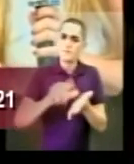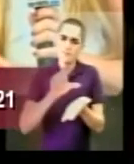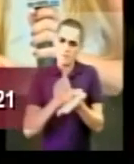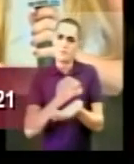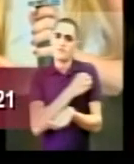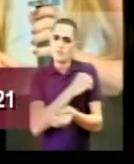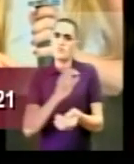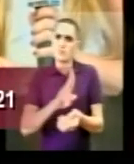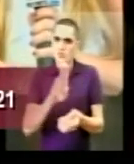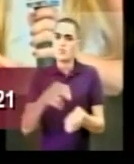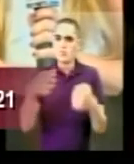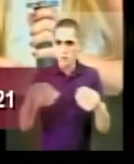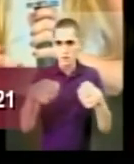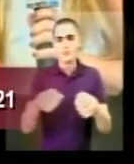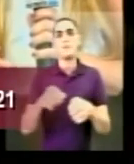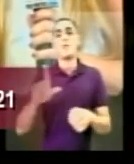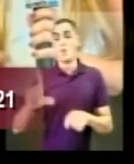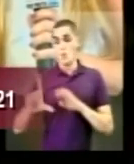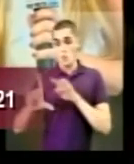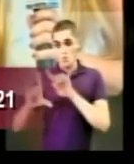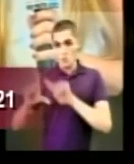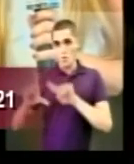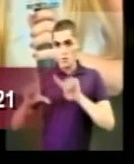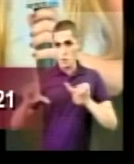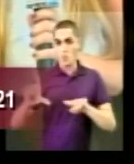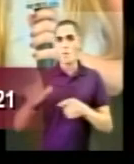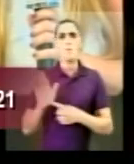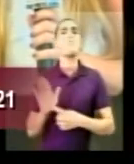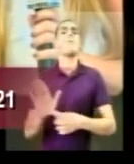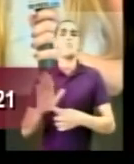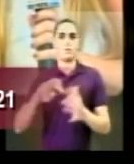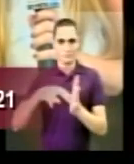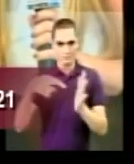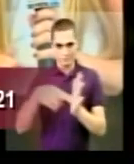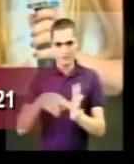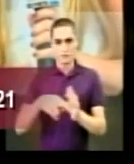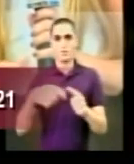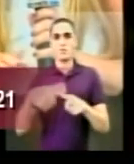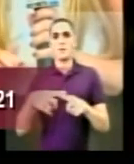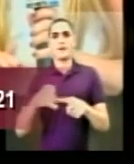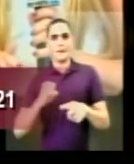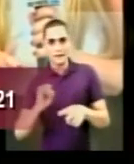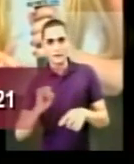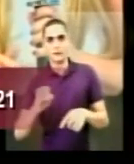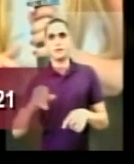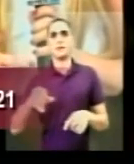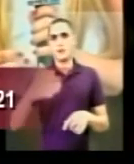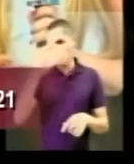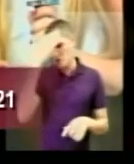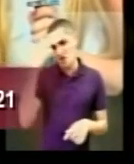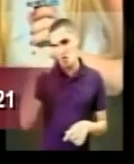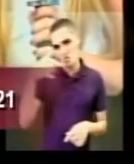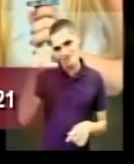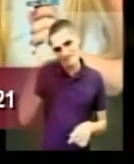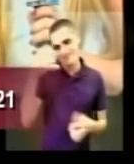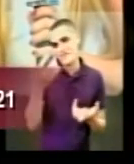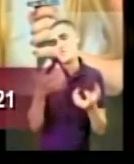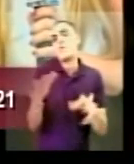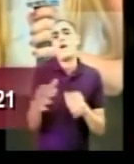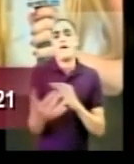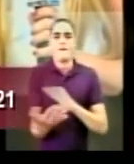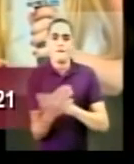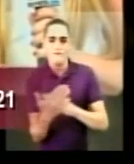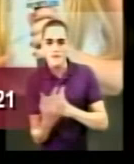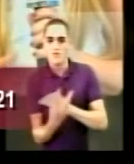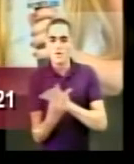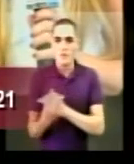Quanto mais as pessoas se aglomerarem, mais o nosso RT tem a tendência de aumentar, porque nós temos aí em torno de